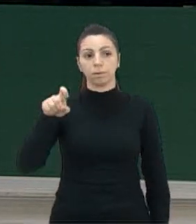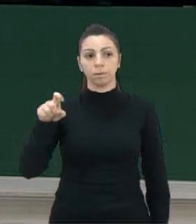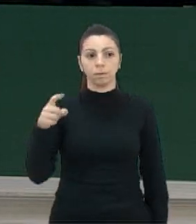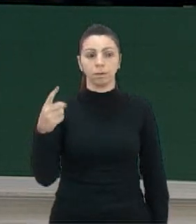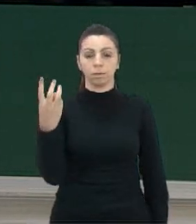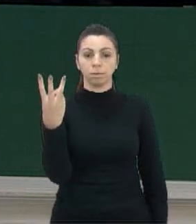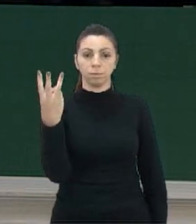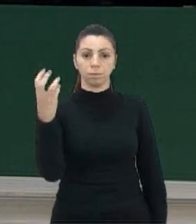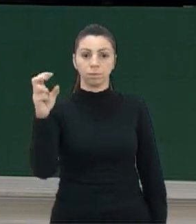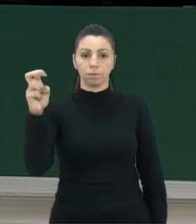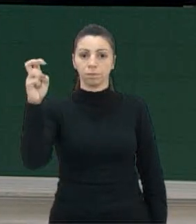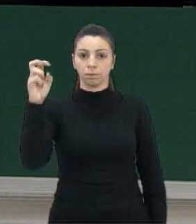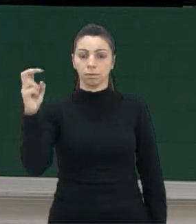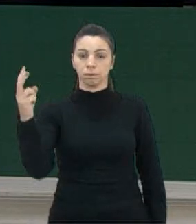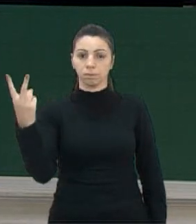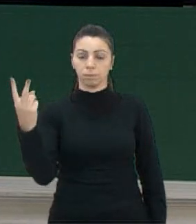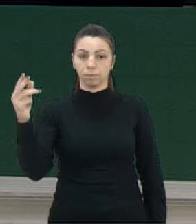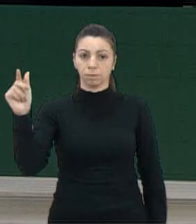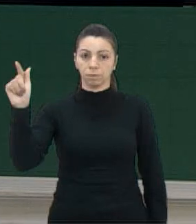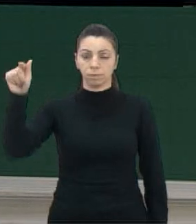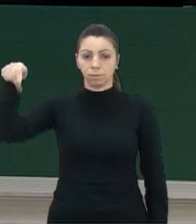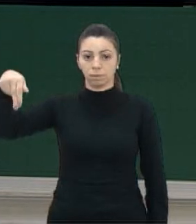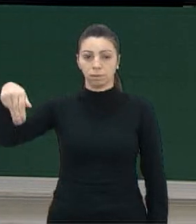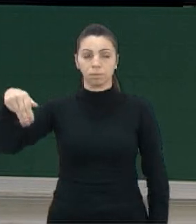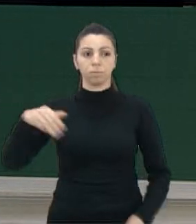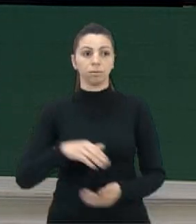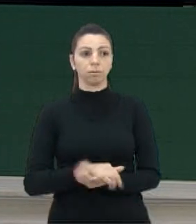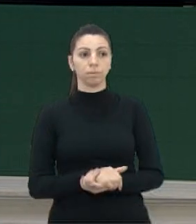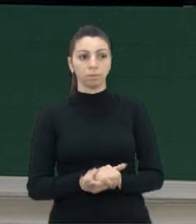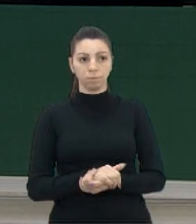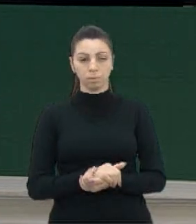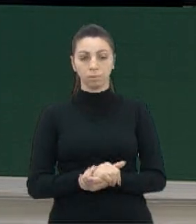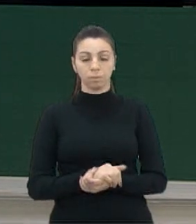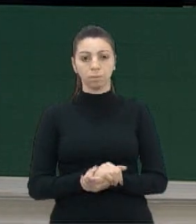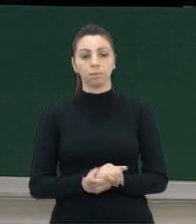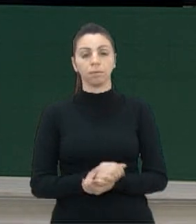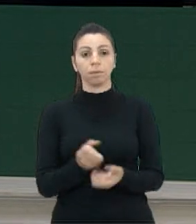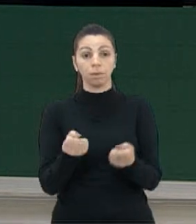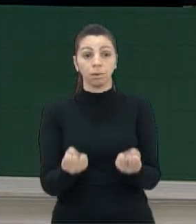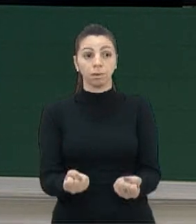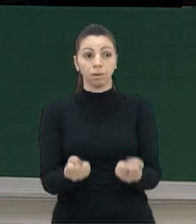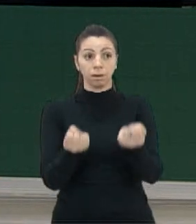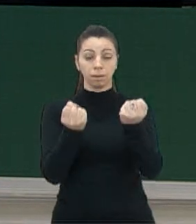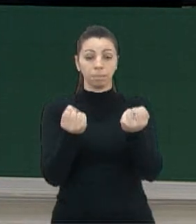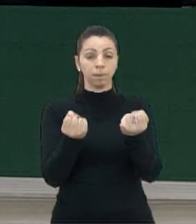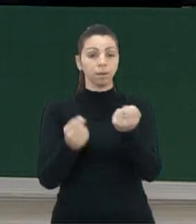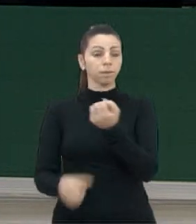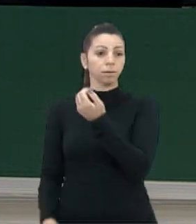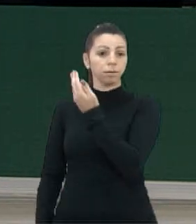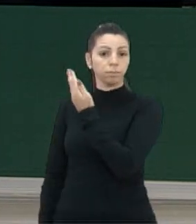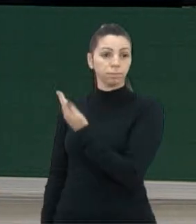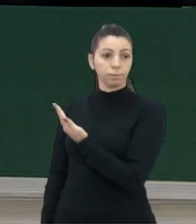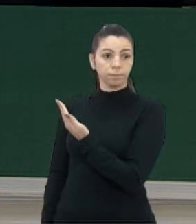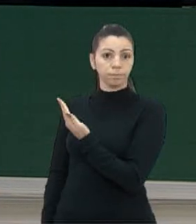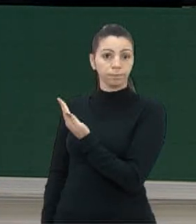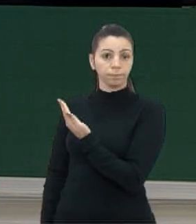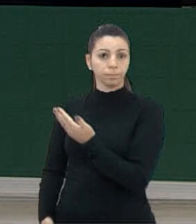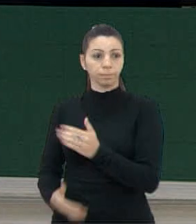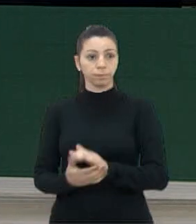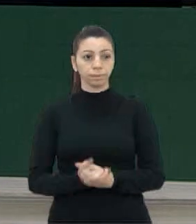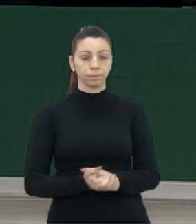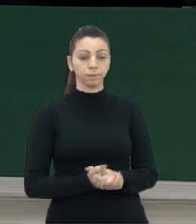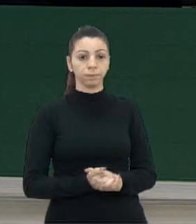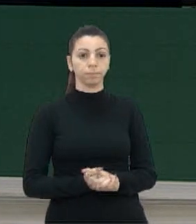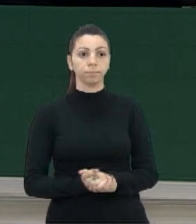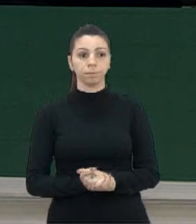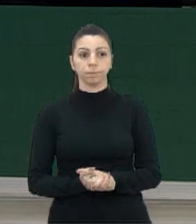352 gramas. Tá? Então, qual é a massa e o número de moléculas de O2 produzida na queima de 1 mol de octano?